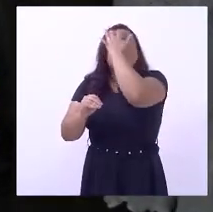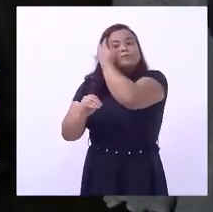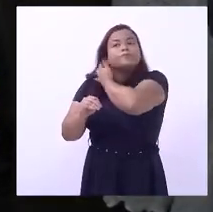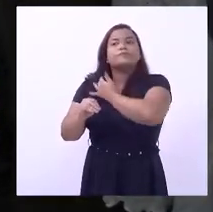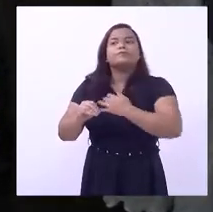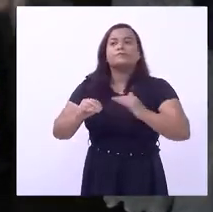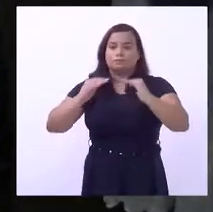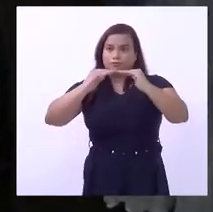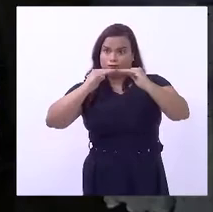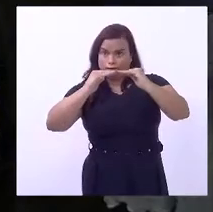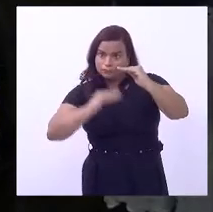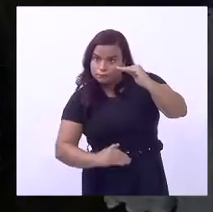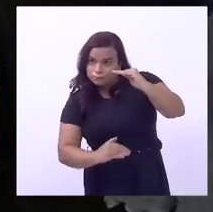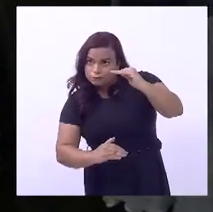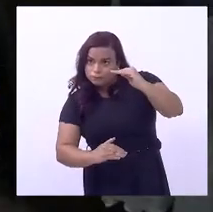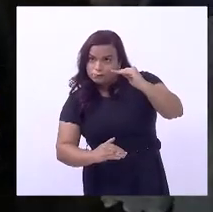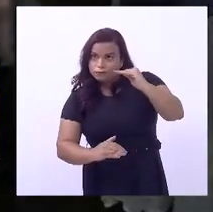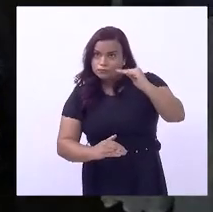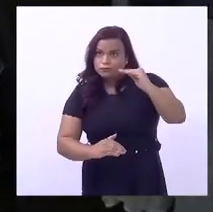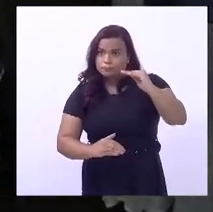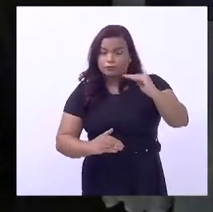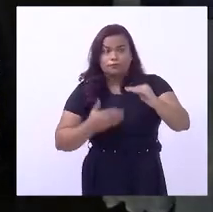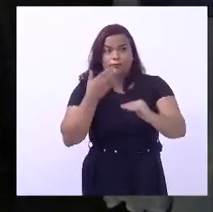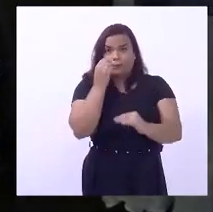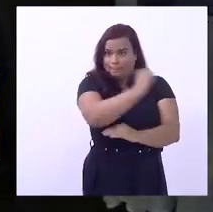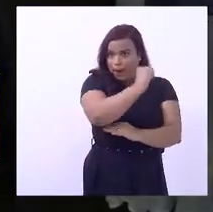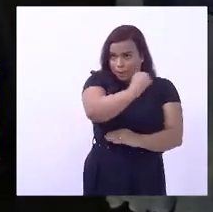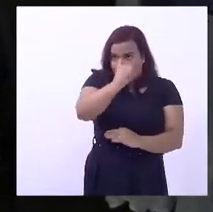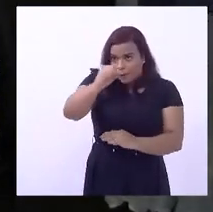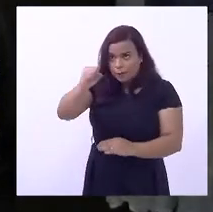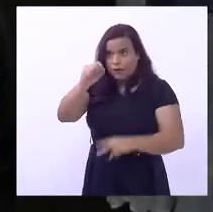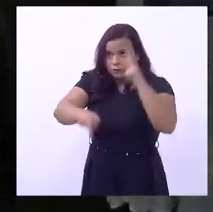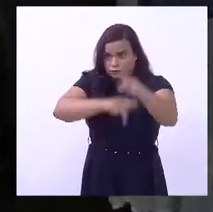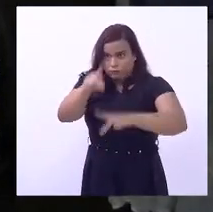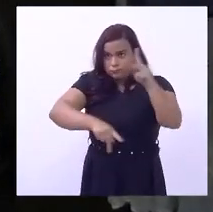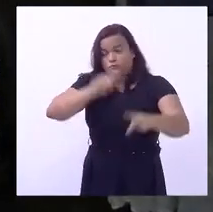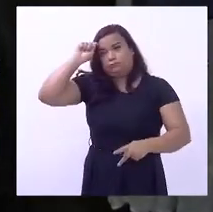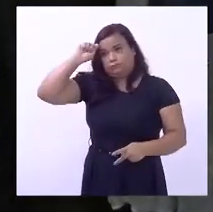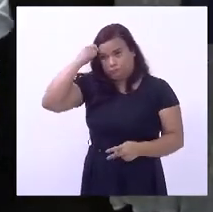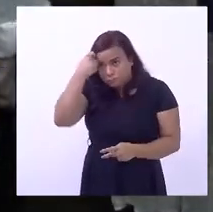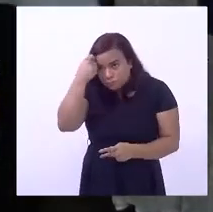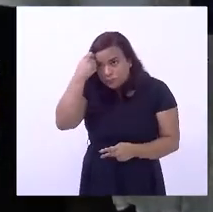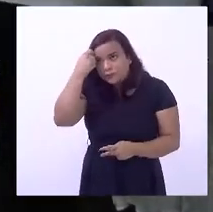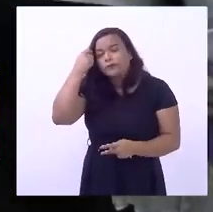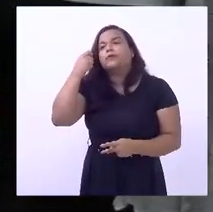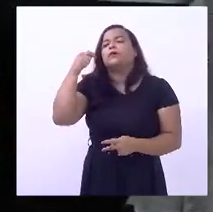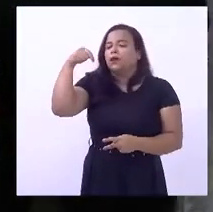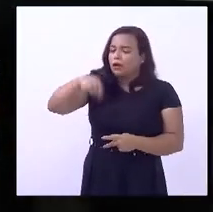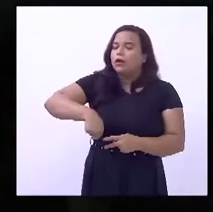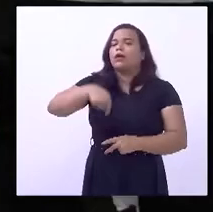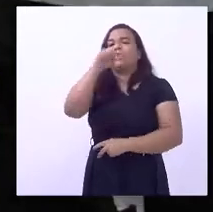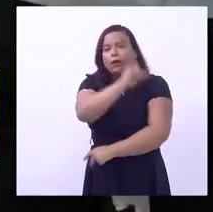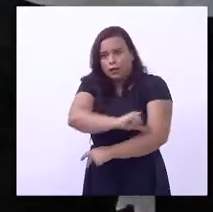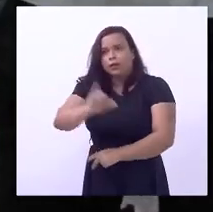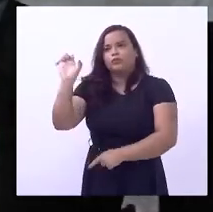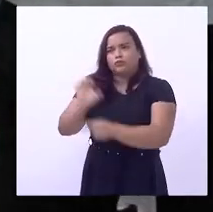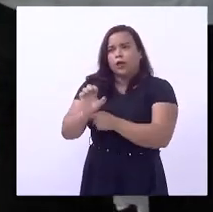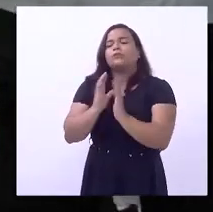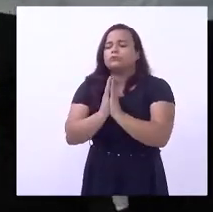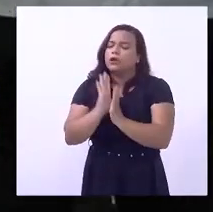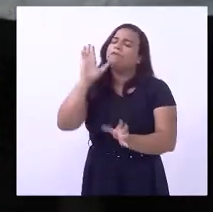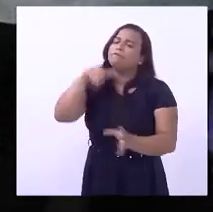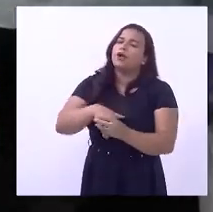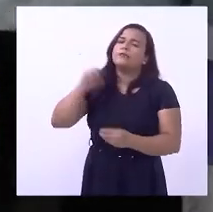que não compactuam com o genocídio da juventude preta no estado do Rio de Janeiro, possa